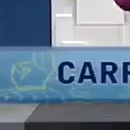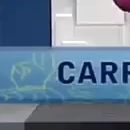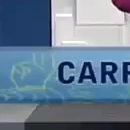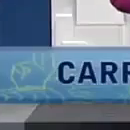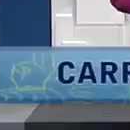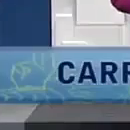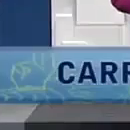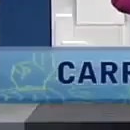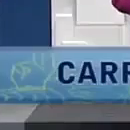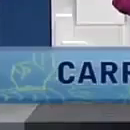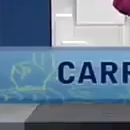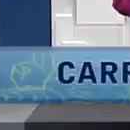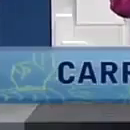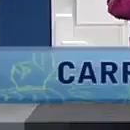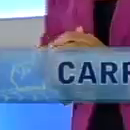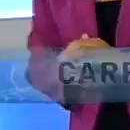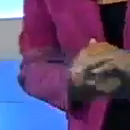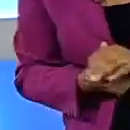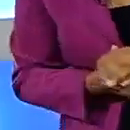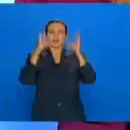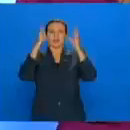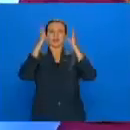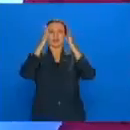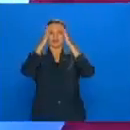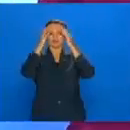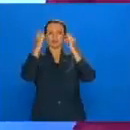para carrinho.